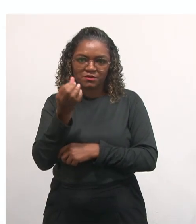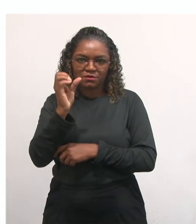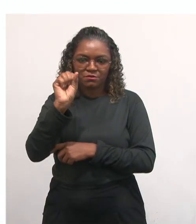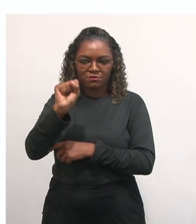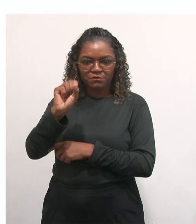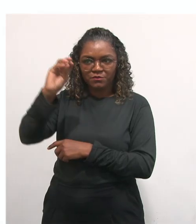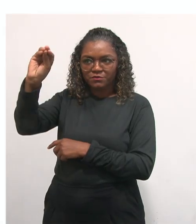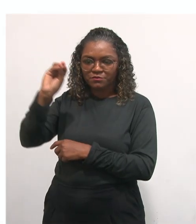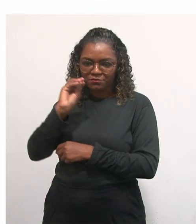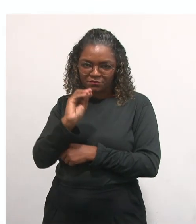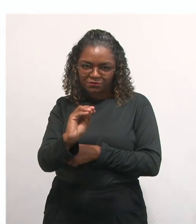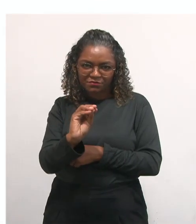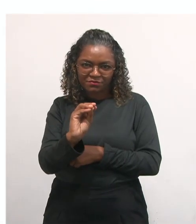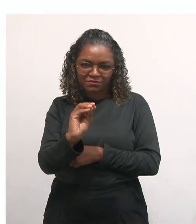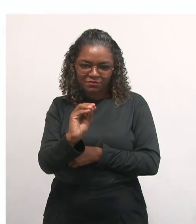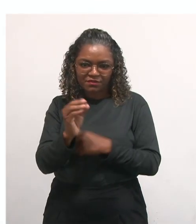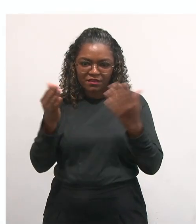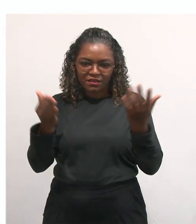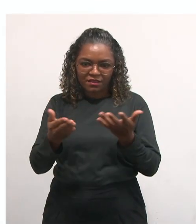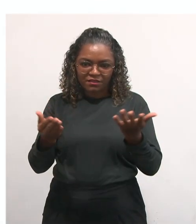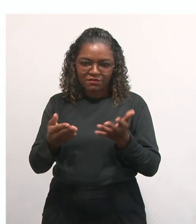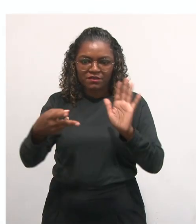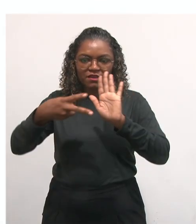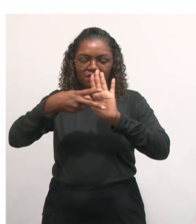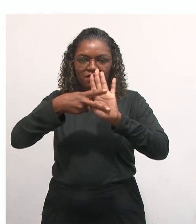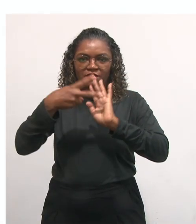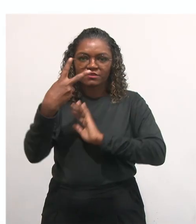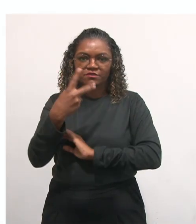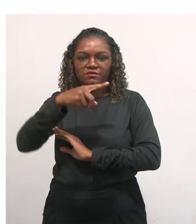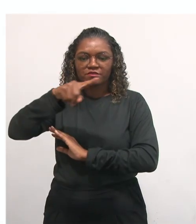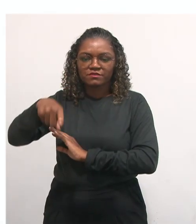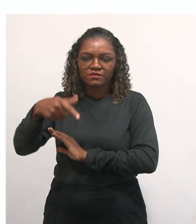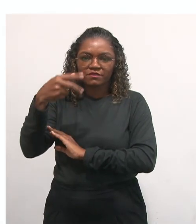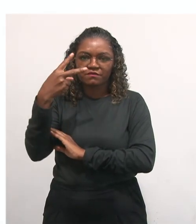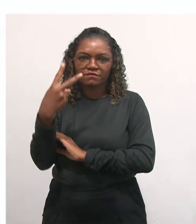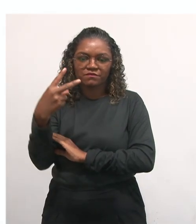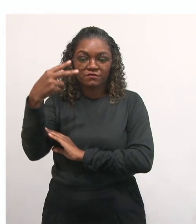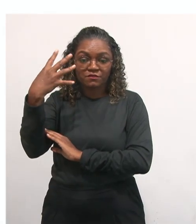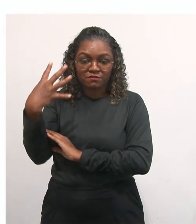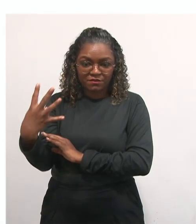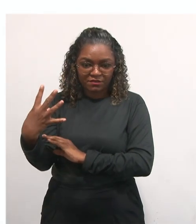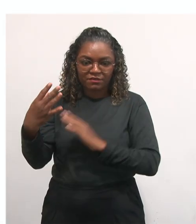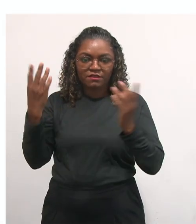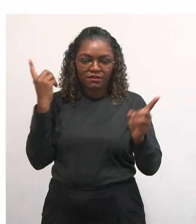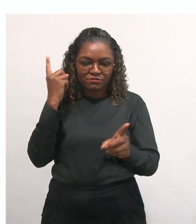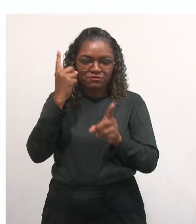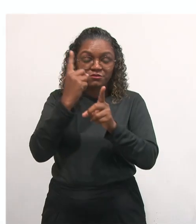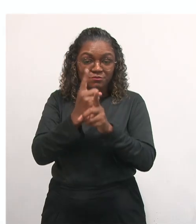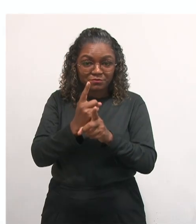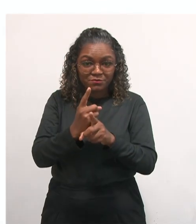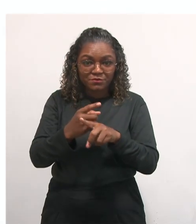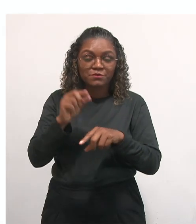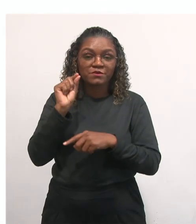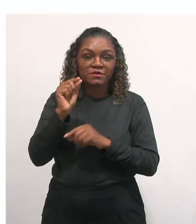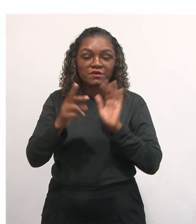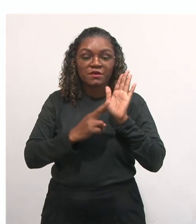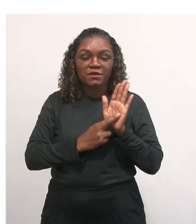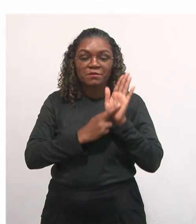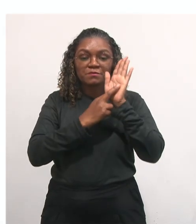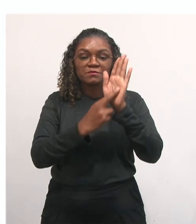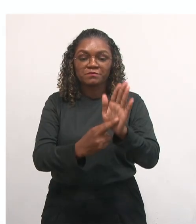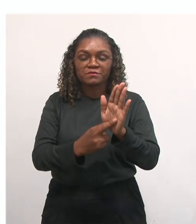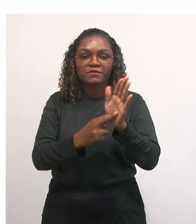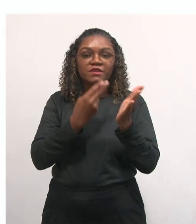Ora, e você vai ter aqui o 2,24. Pronto, achamos a equação que representa